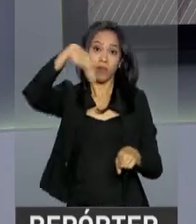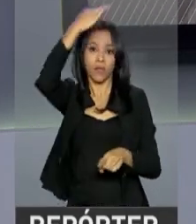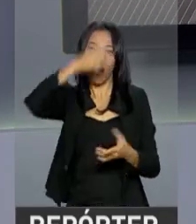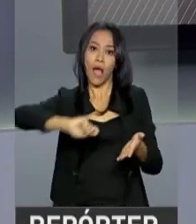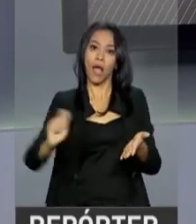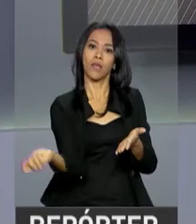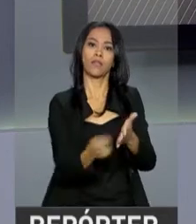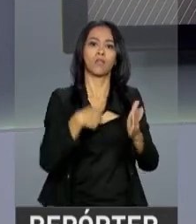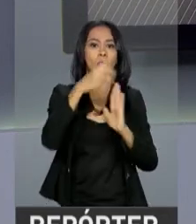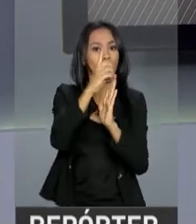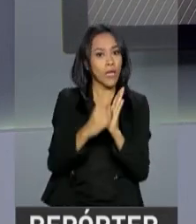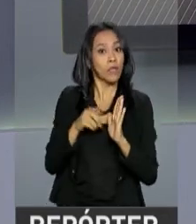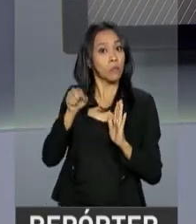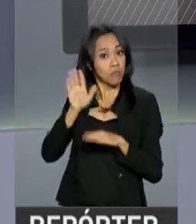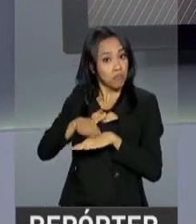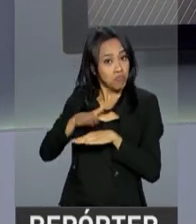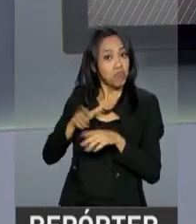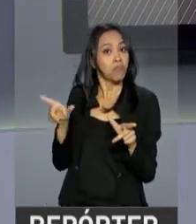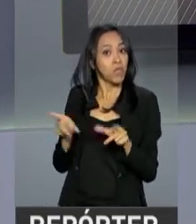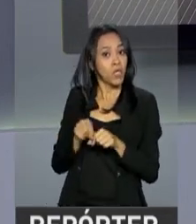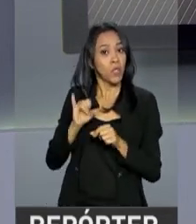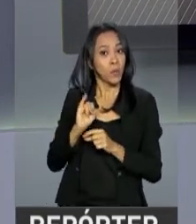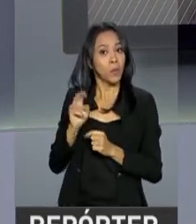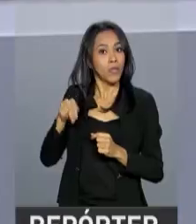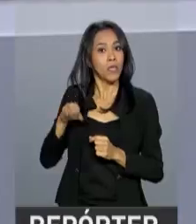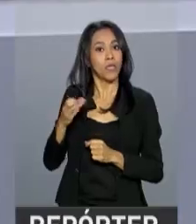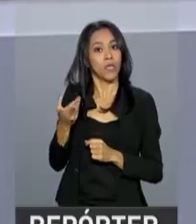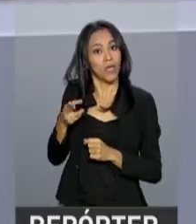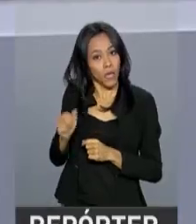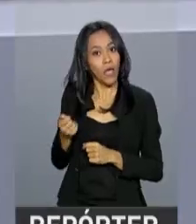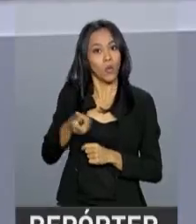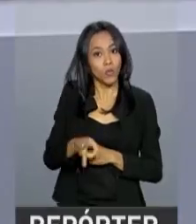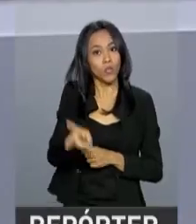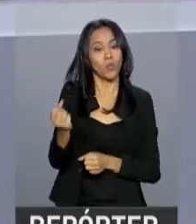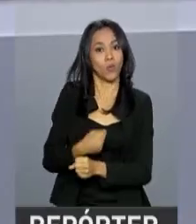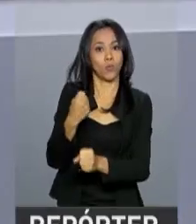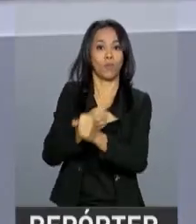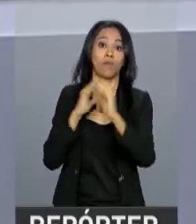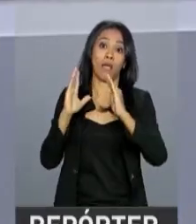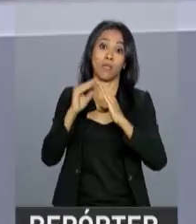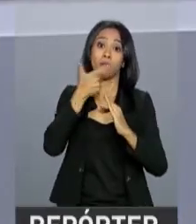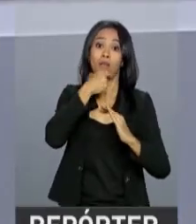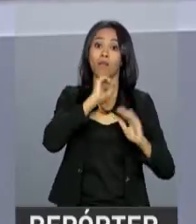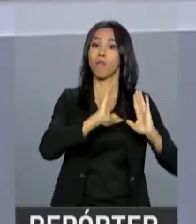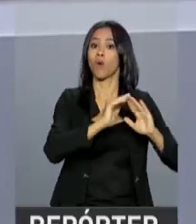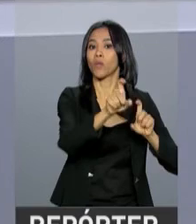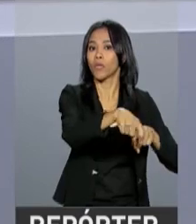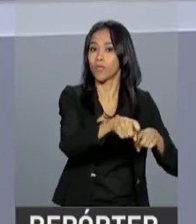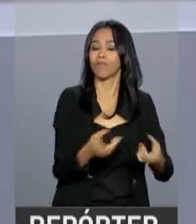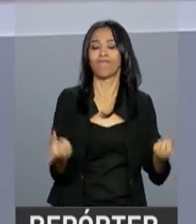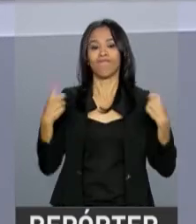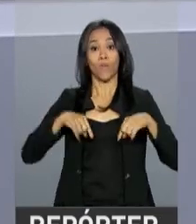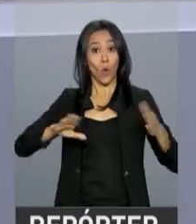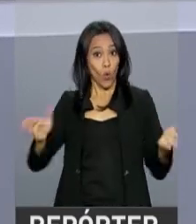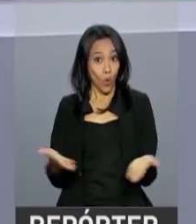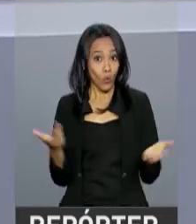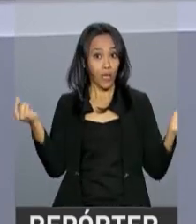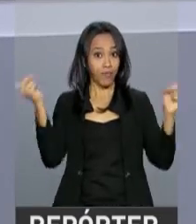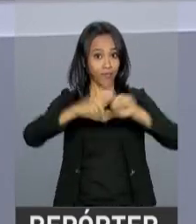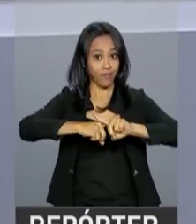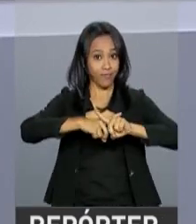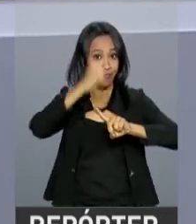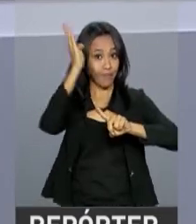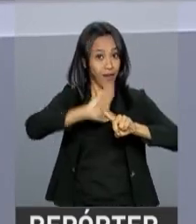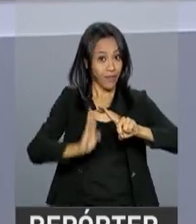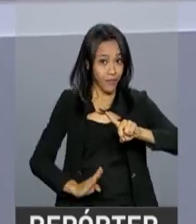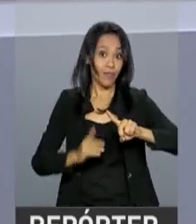o incra volte a construir casas para os agricultores e hoje em dia de jogo do brasil as agências bancárias estão